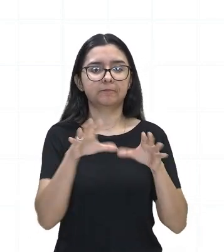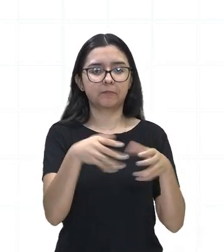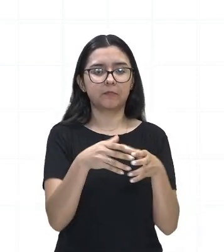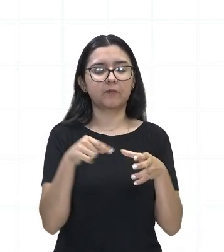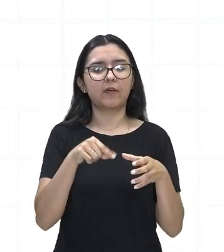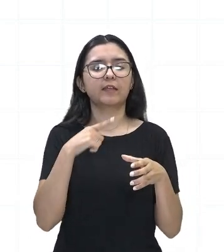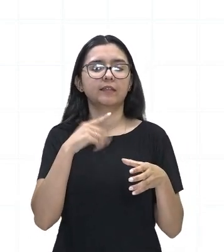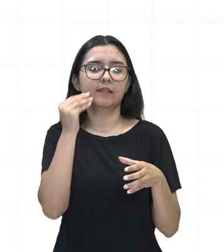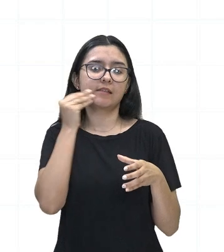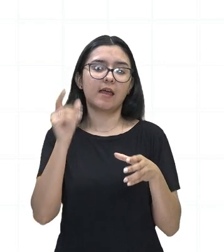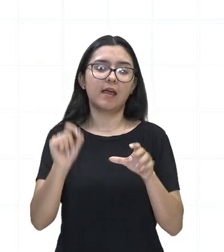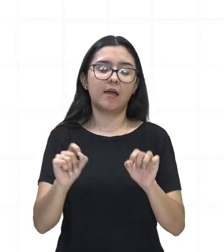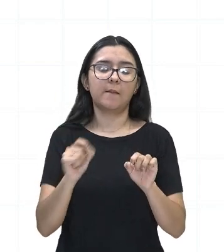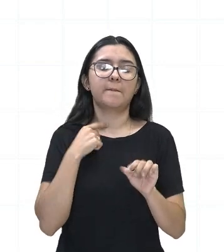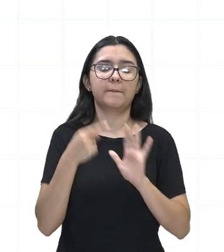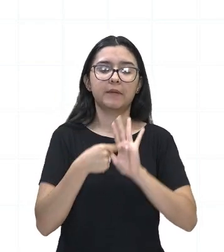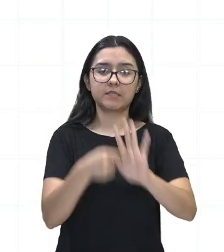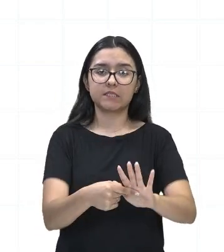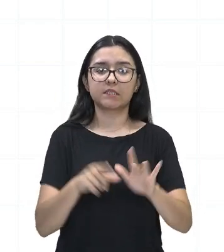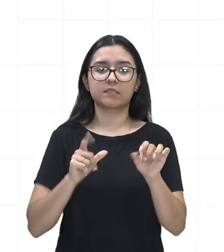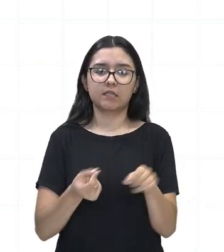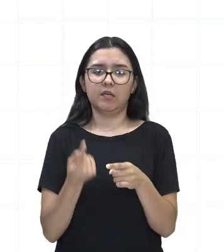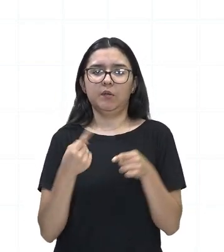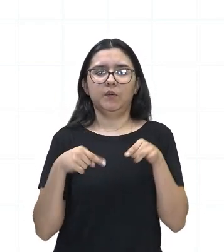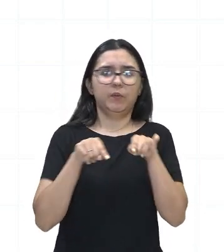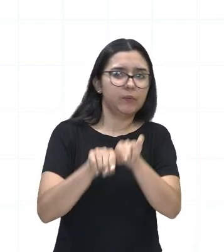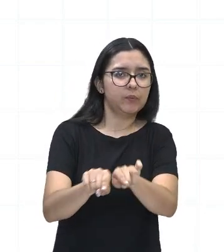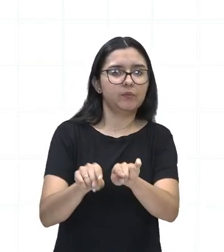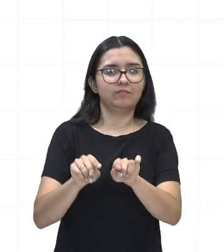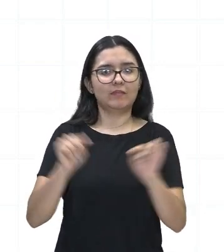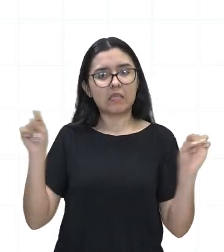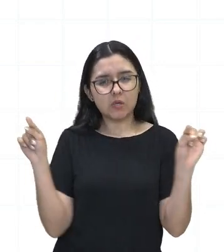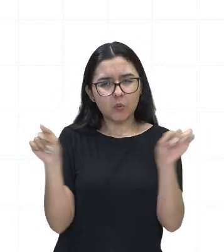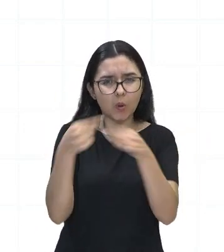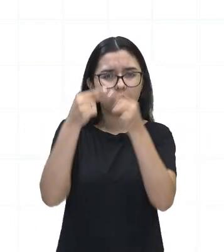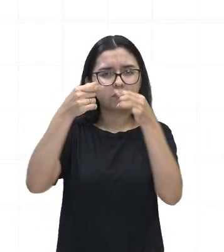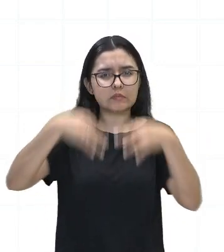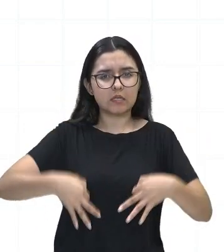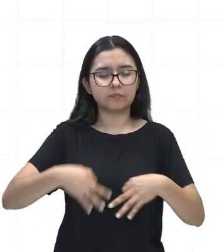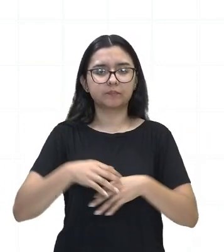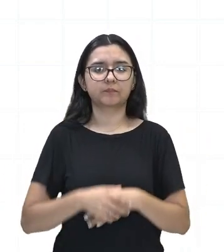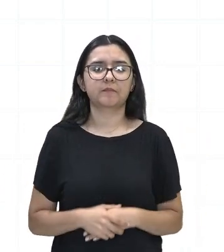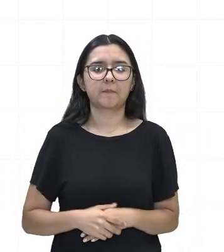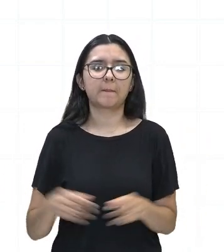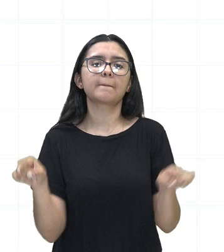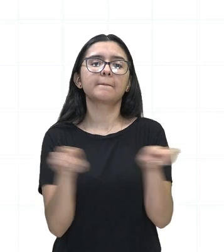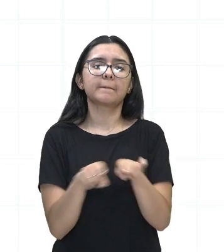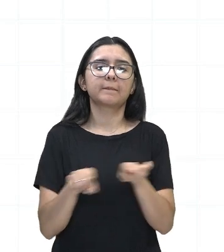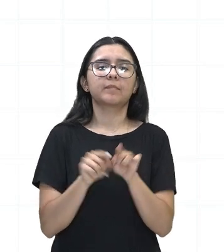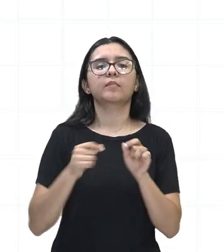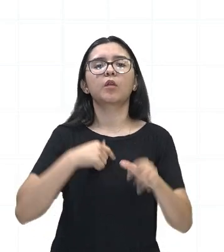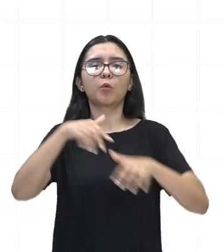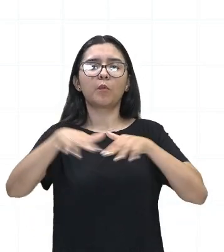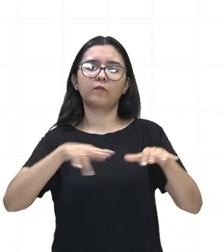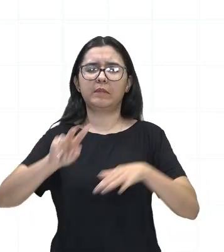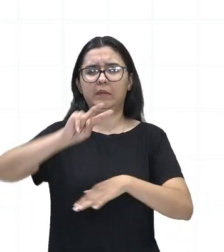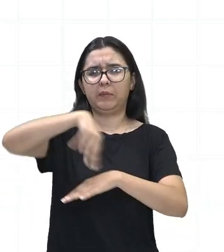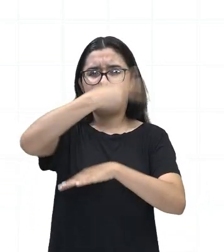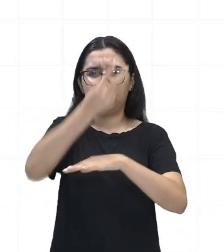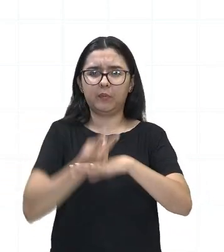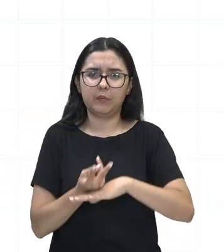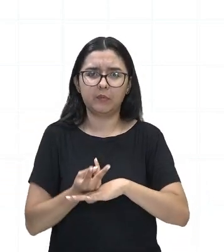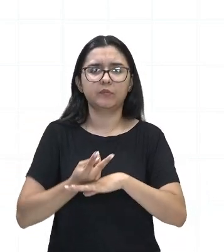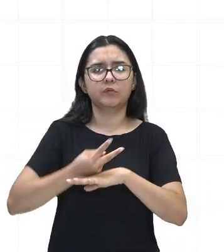tentar apresentar a máxima sincronia possível. A gente vai ver também movimentos acrobáticos, que são